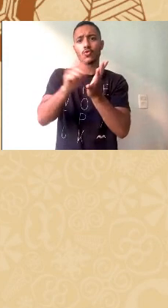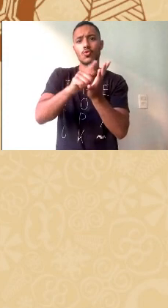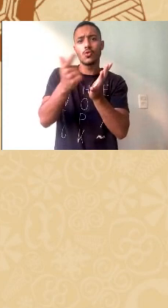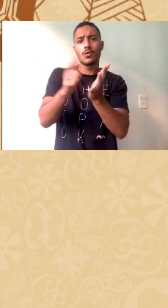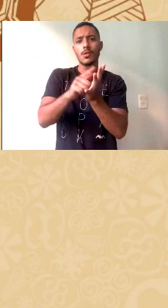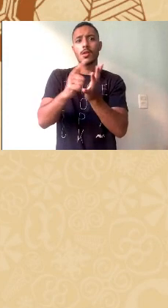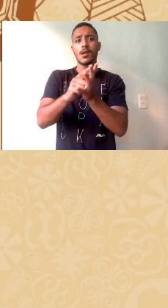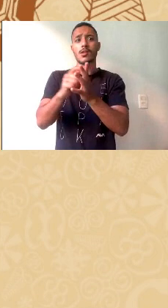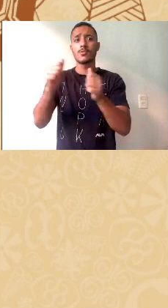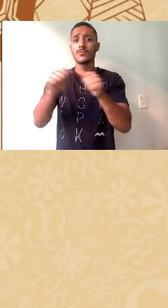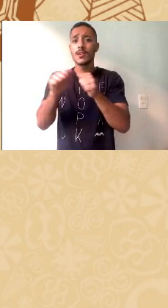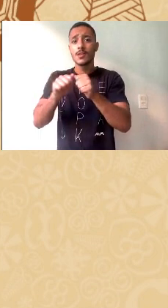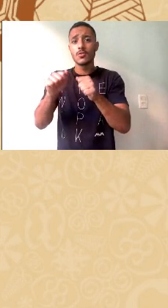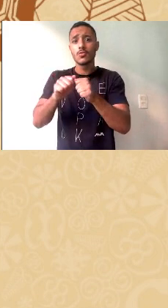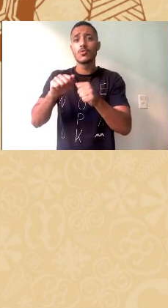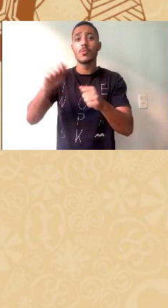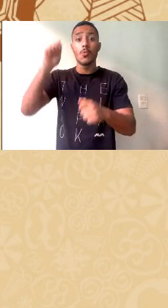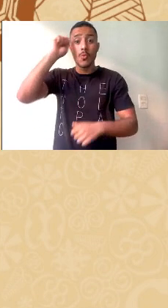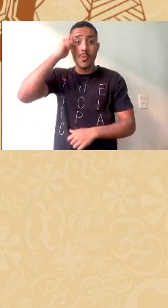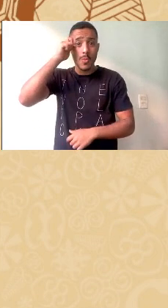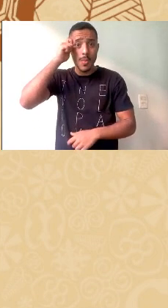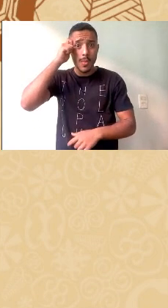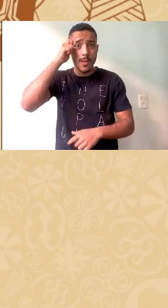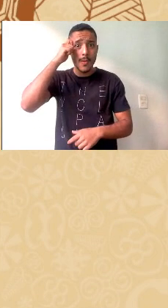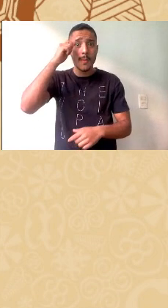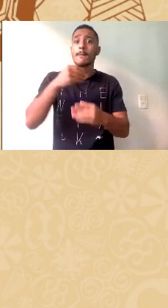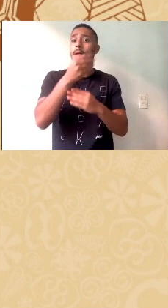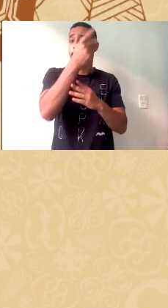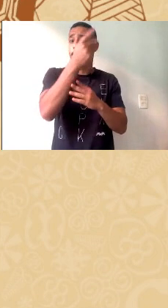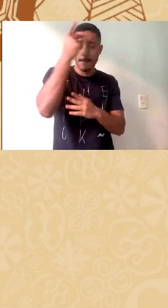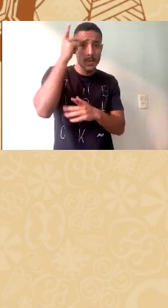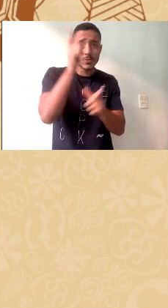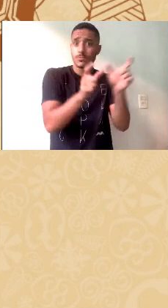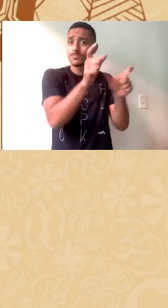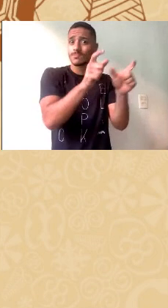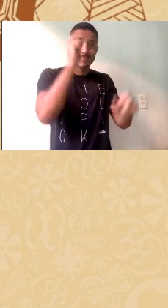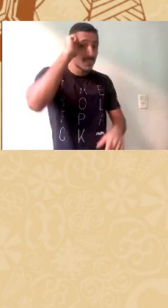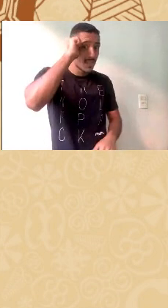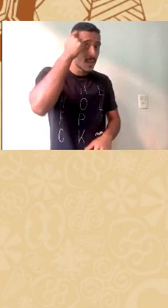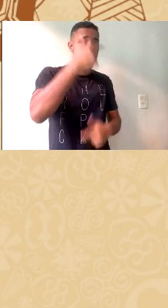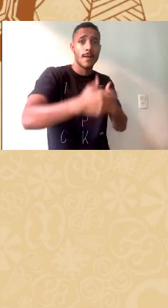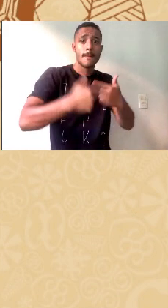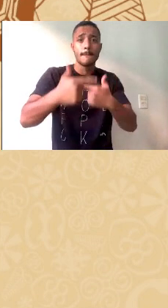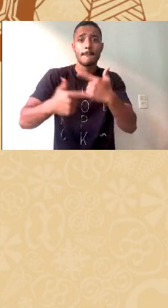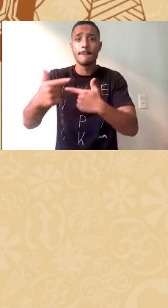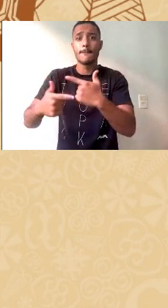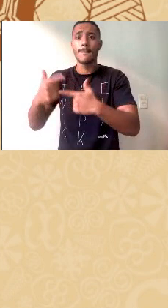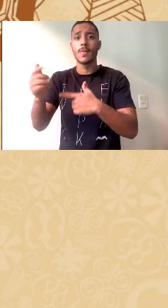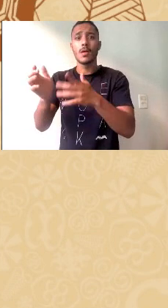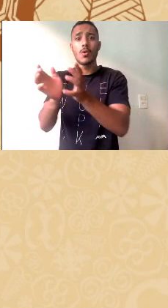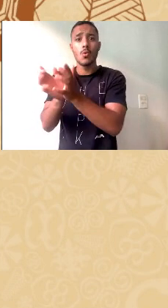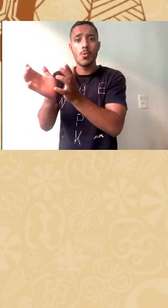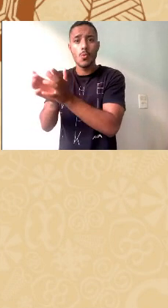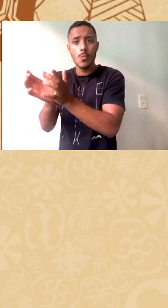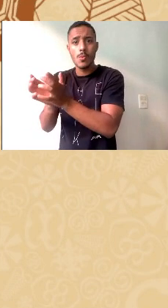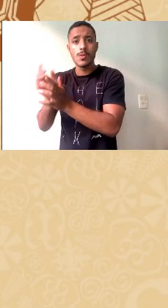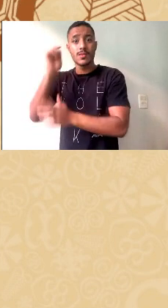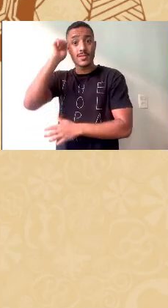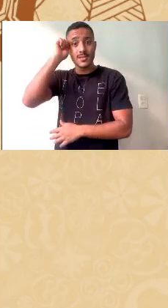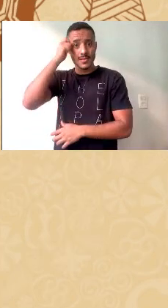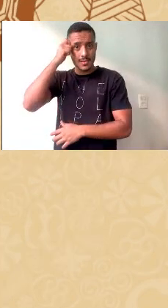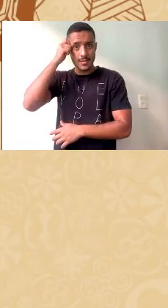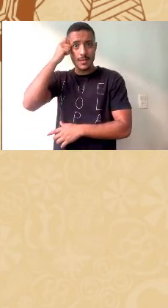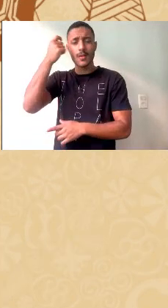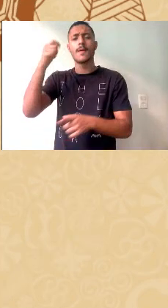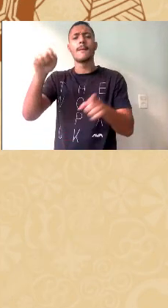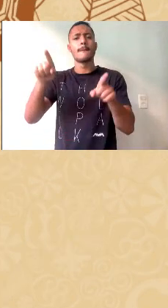e negras. Eles eram elaborados para tratar das questões vividas pela comunidade negra. E eu acho que isso também